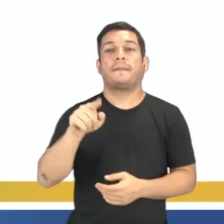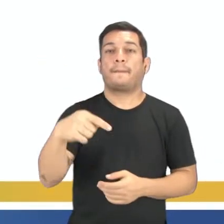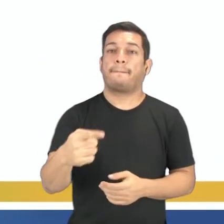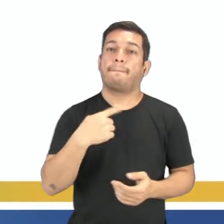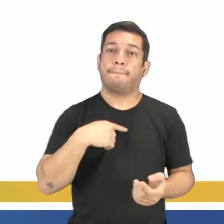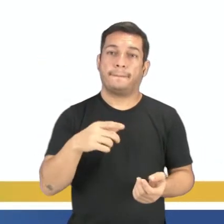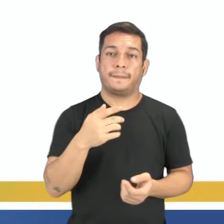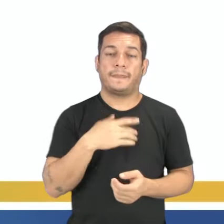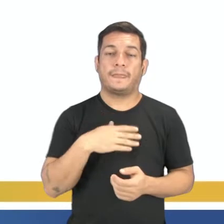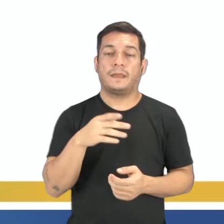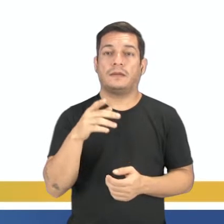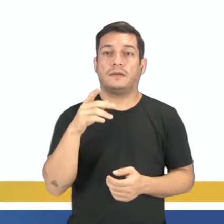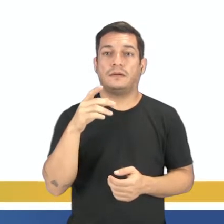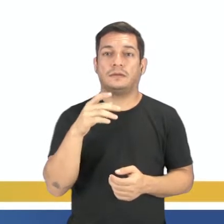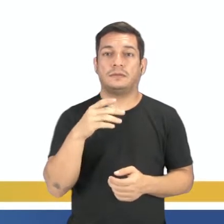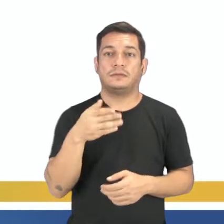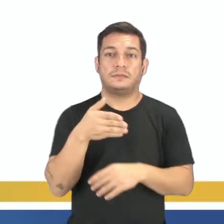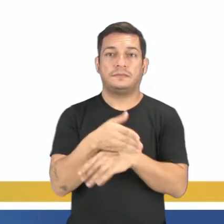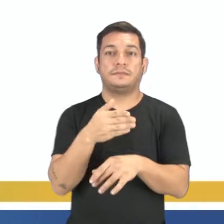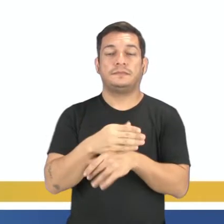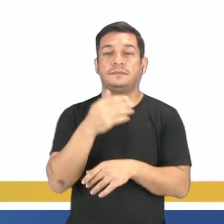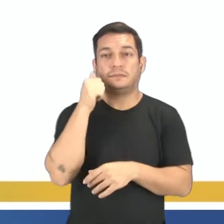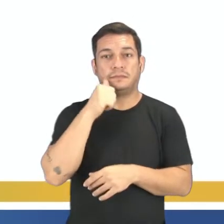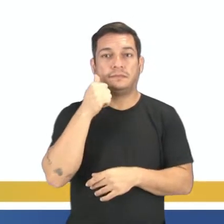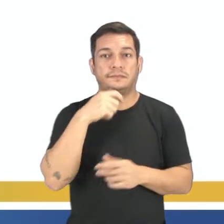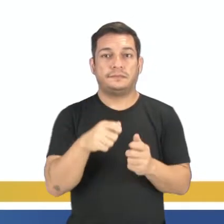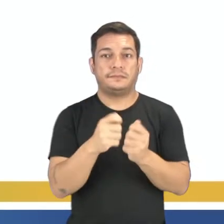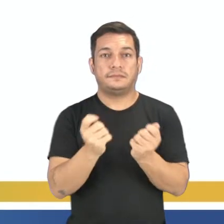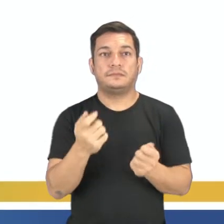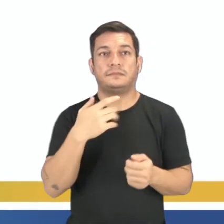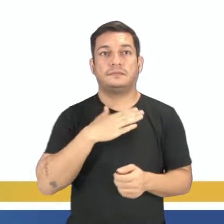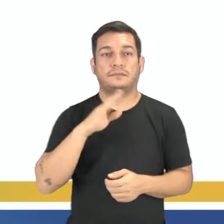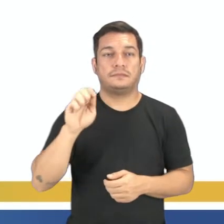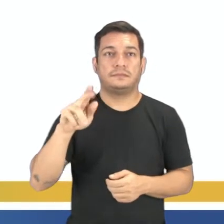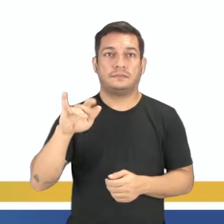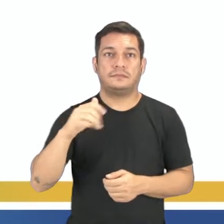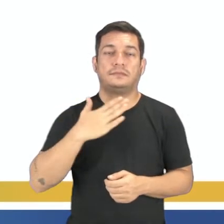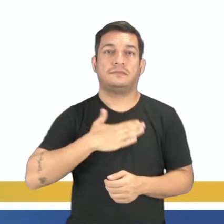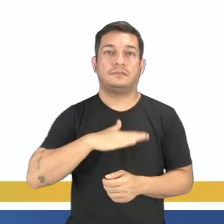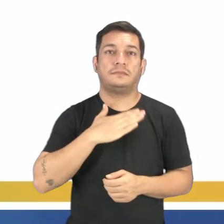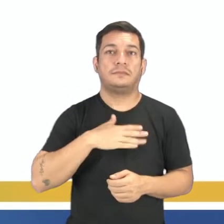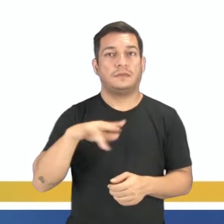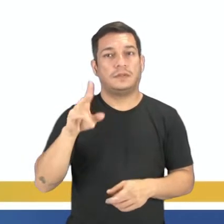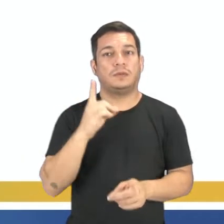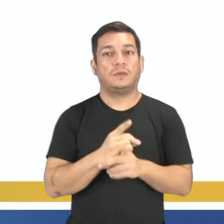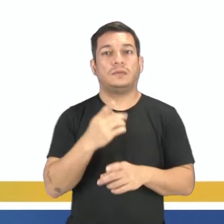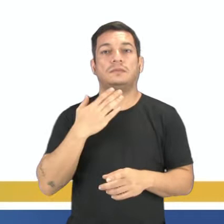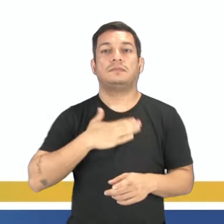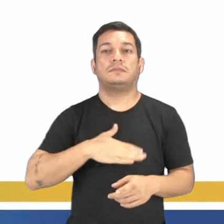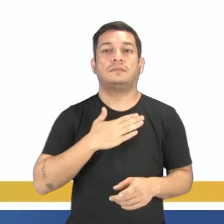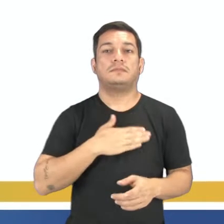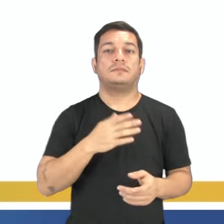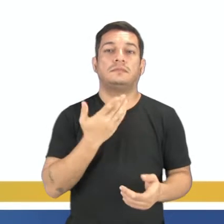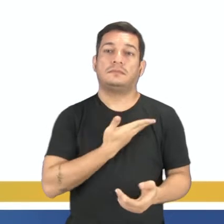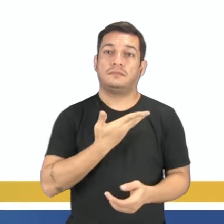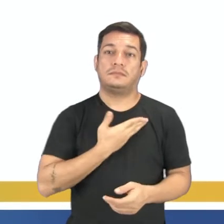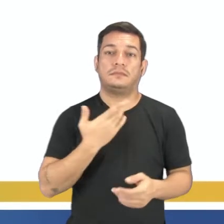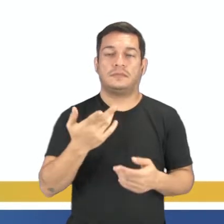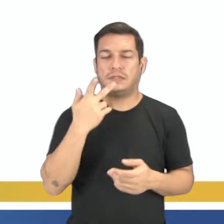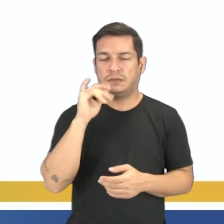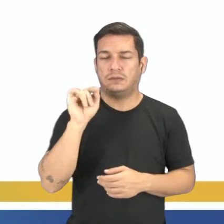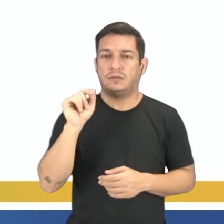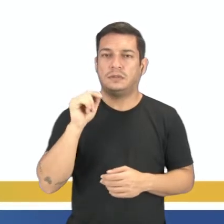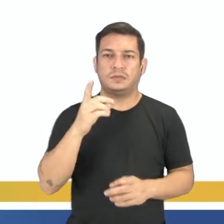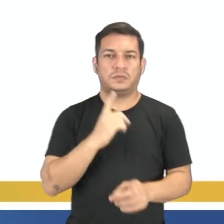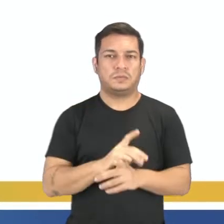a consulta com a cartomante, Camilo se acalma e vai tranquilo encontrar o amigo, crente que o caso não havia